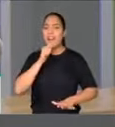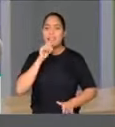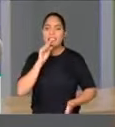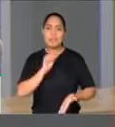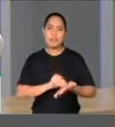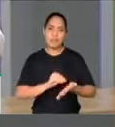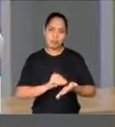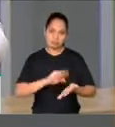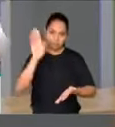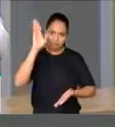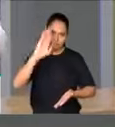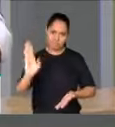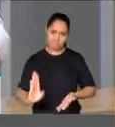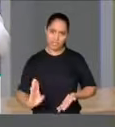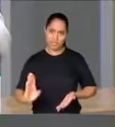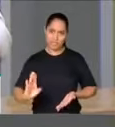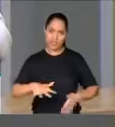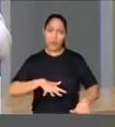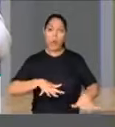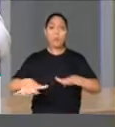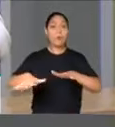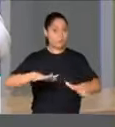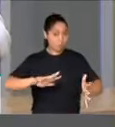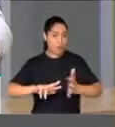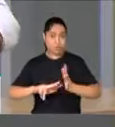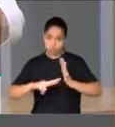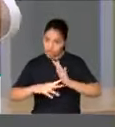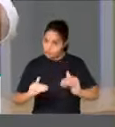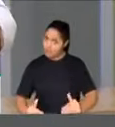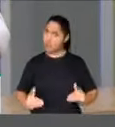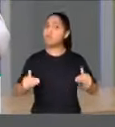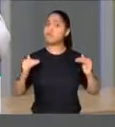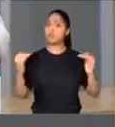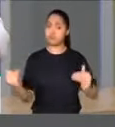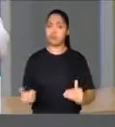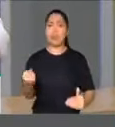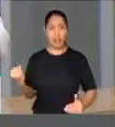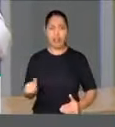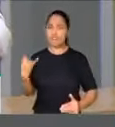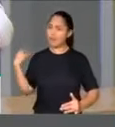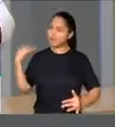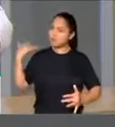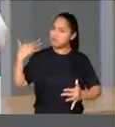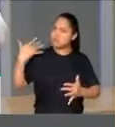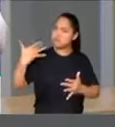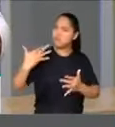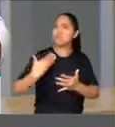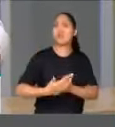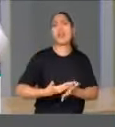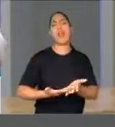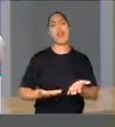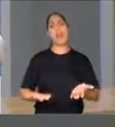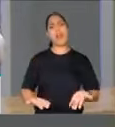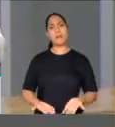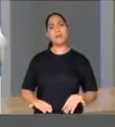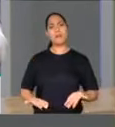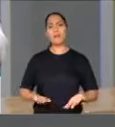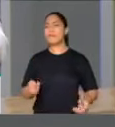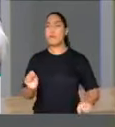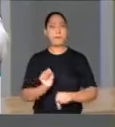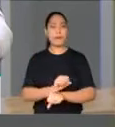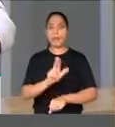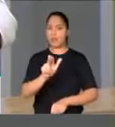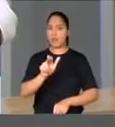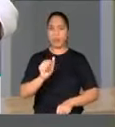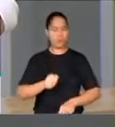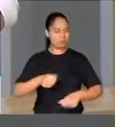no Brasil. O movimento é muito significativo, vem de muito tempo, e é um movimento que não para.